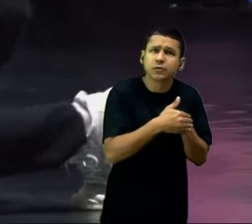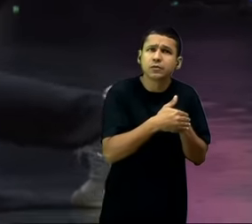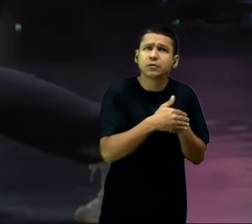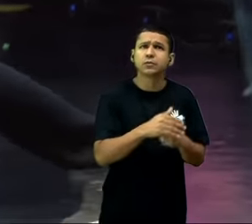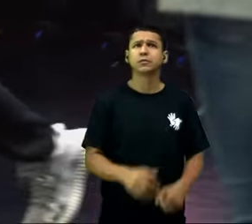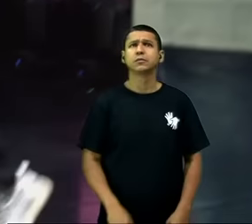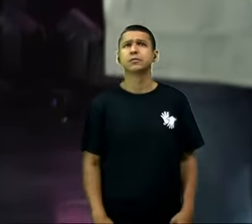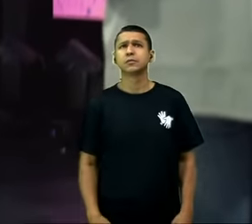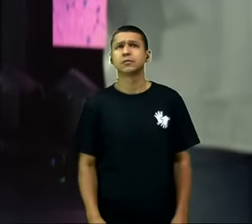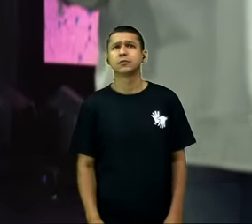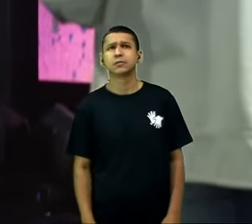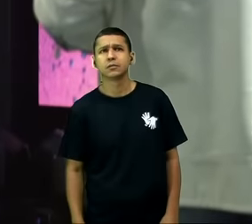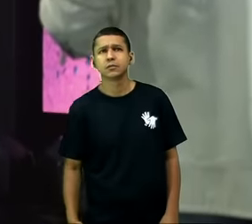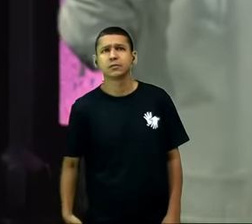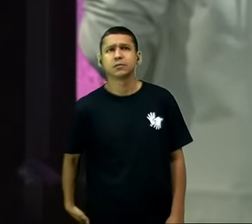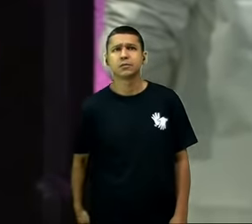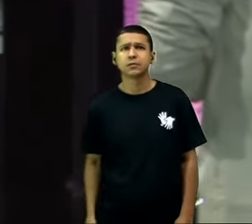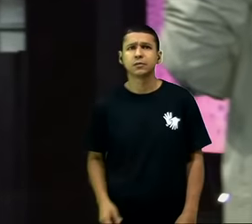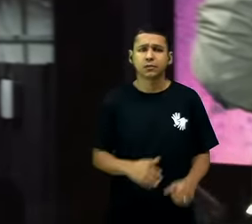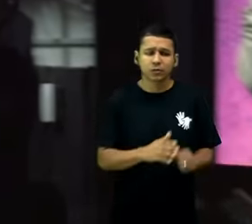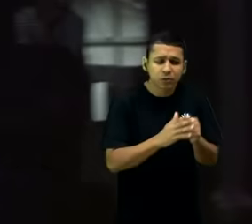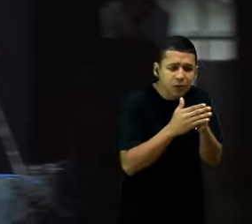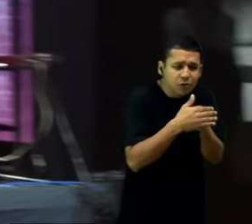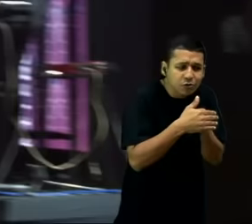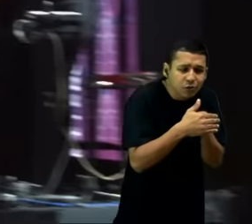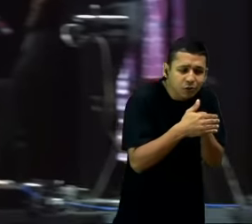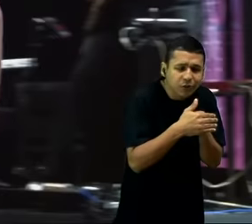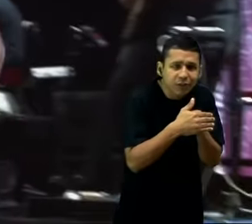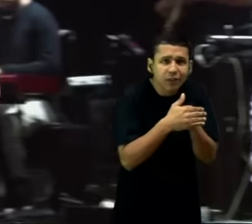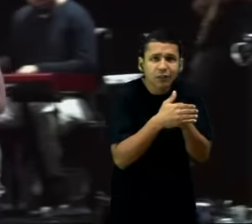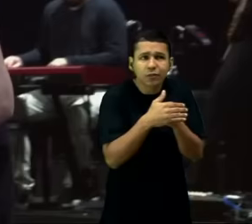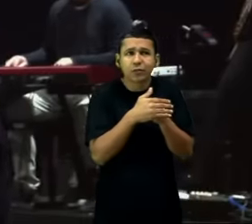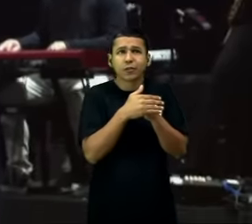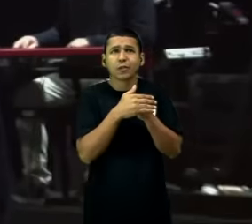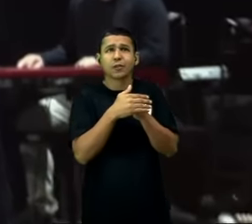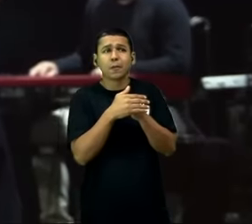Você não está entendendo que tem coisa que Deus está escondendo, não de você, mas para você?